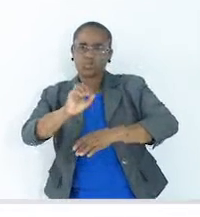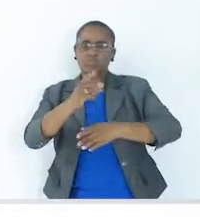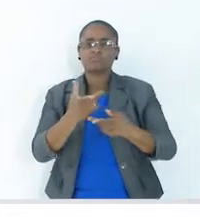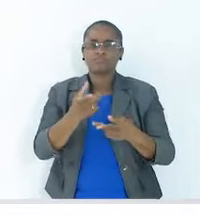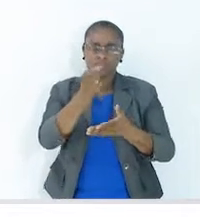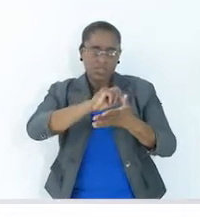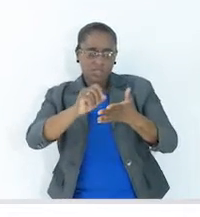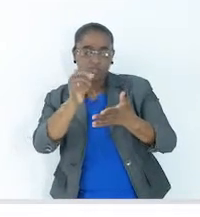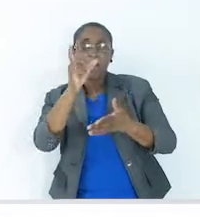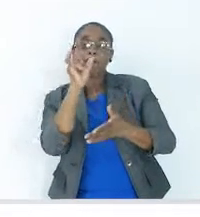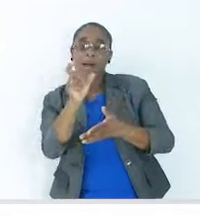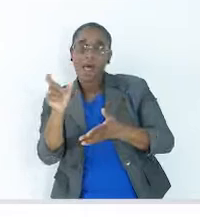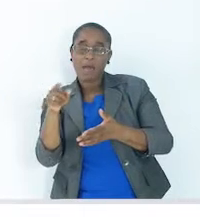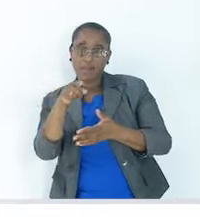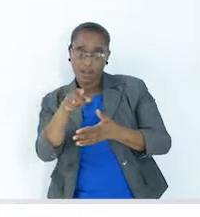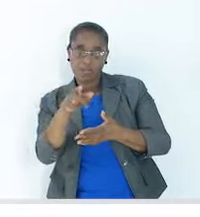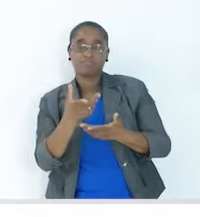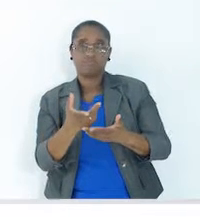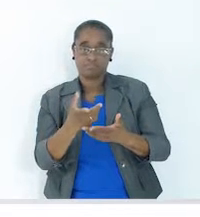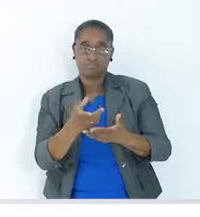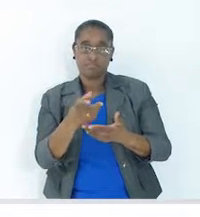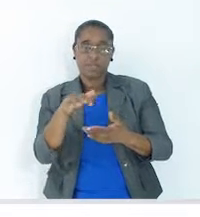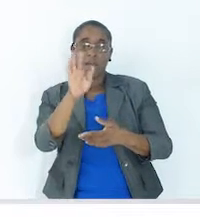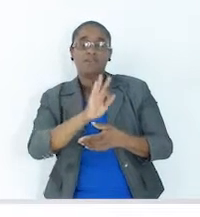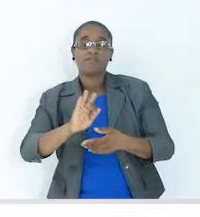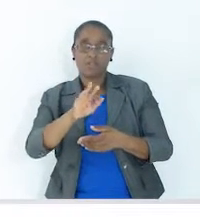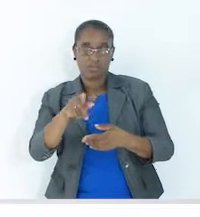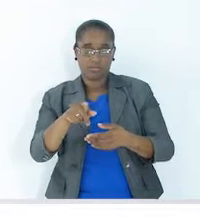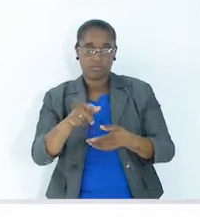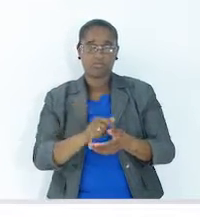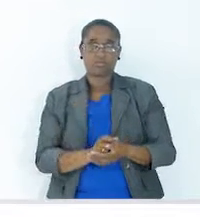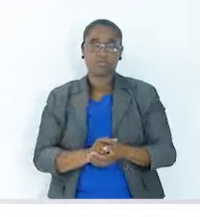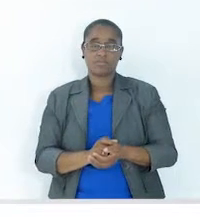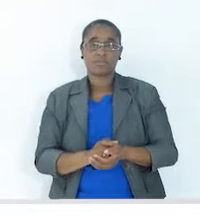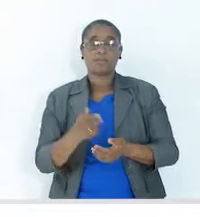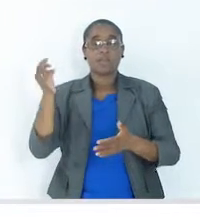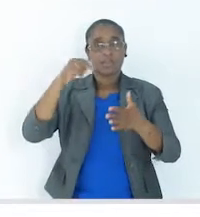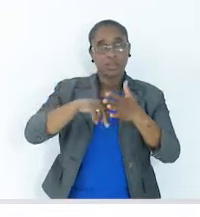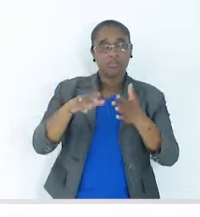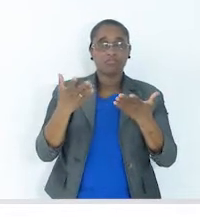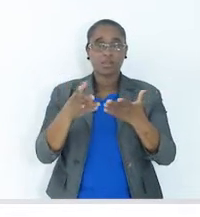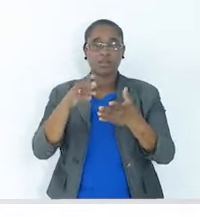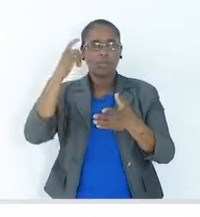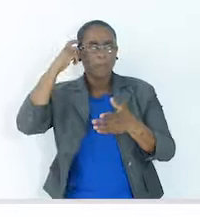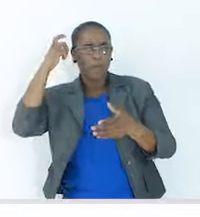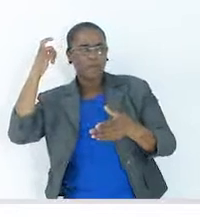sua maneira. Por isso, é subjetivo, porque é interno à linha de pensamento da